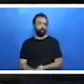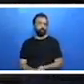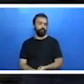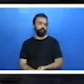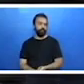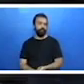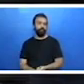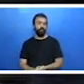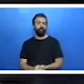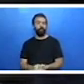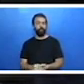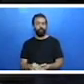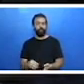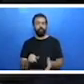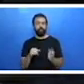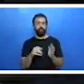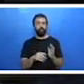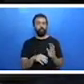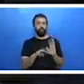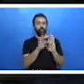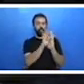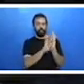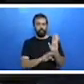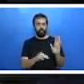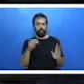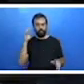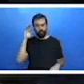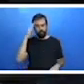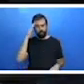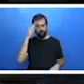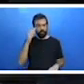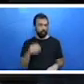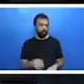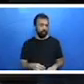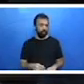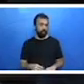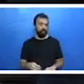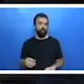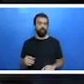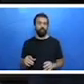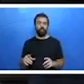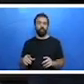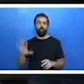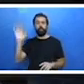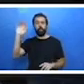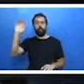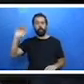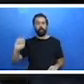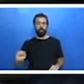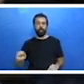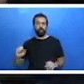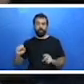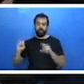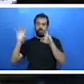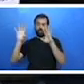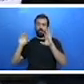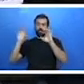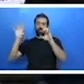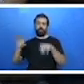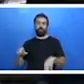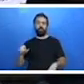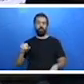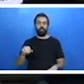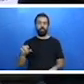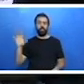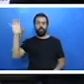Entender o texto. Olha lá o mapa do nosso Brasil, destacando a região Nordeste. É correto afirmar que o